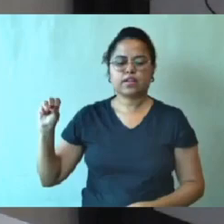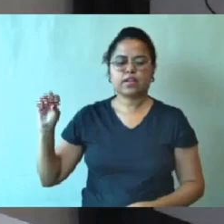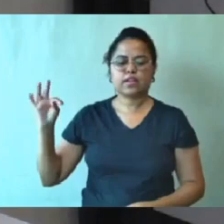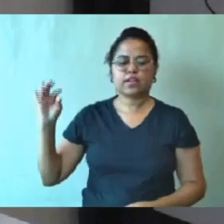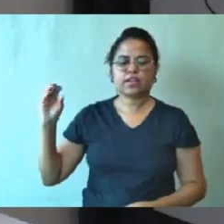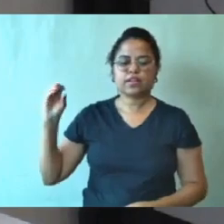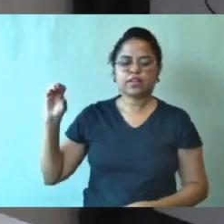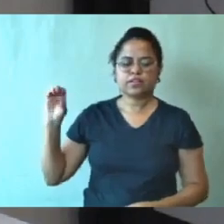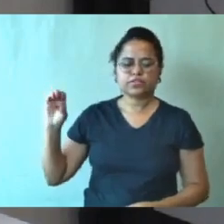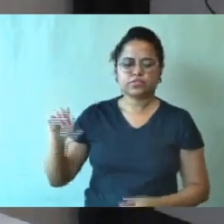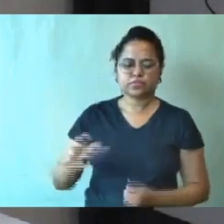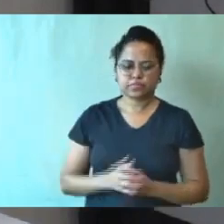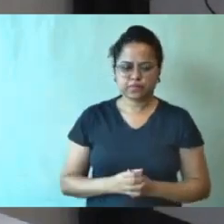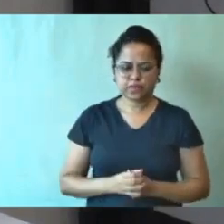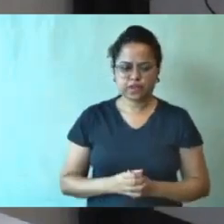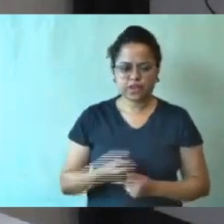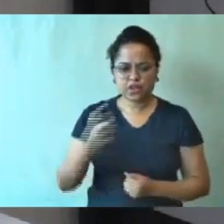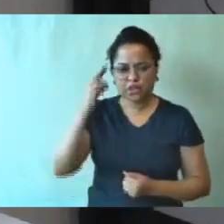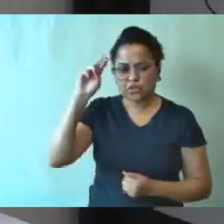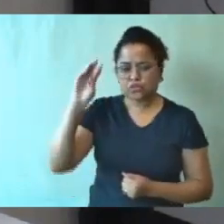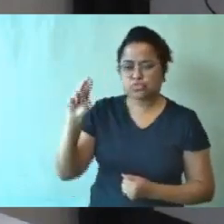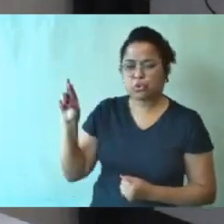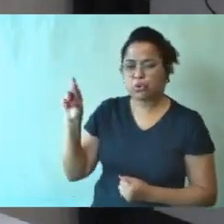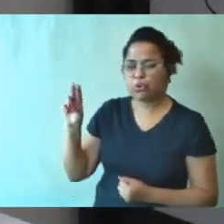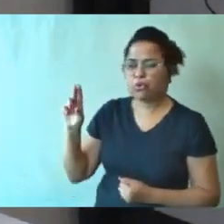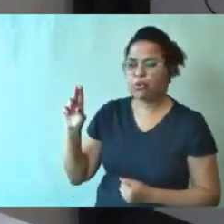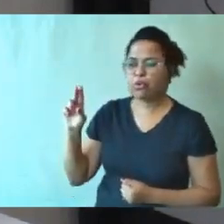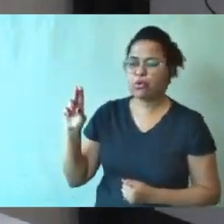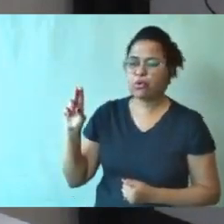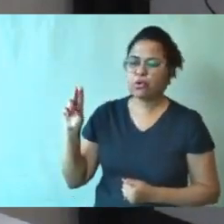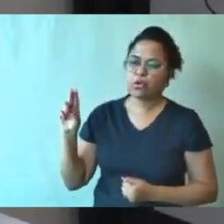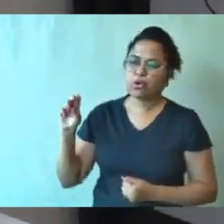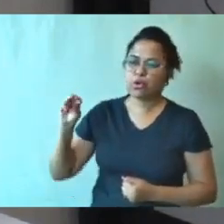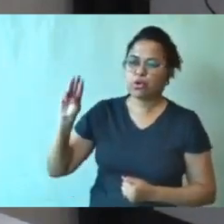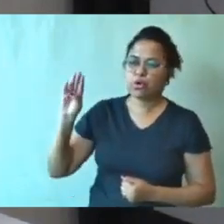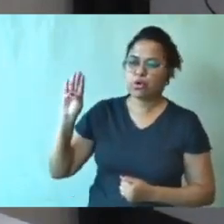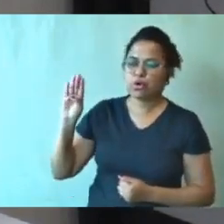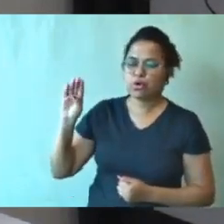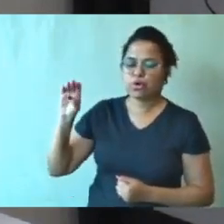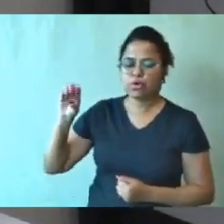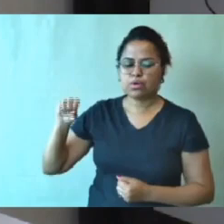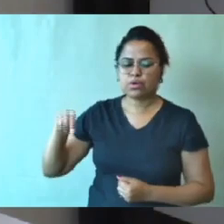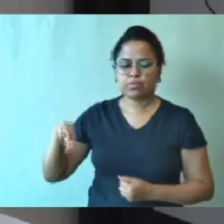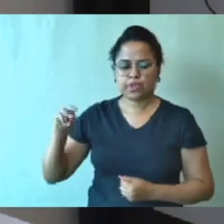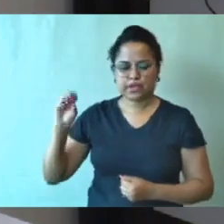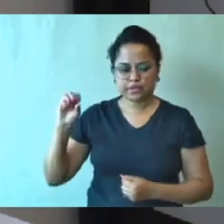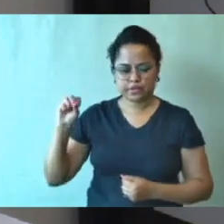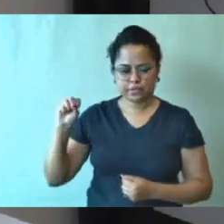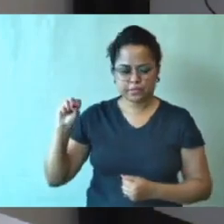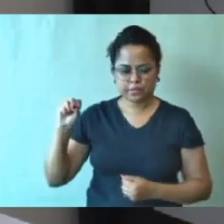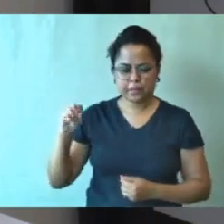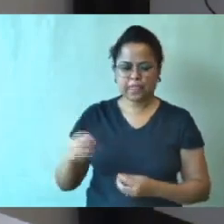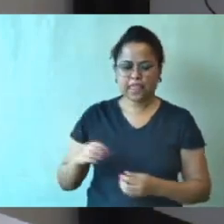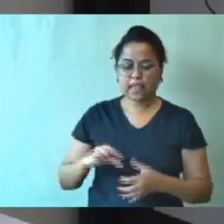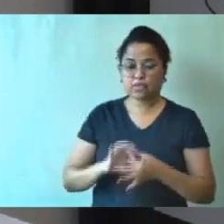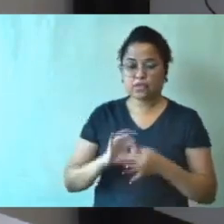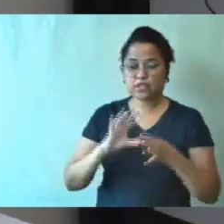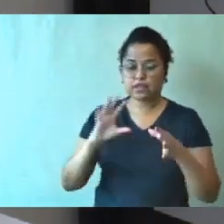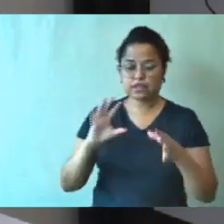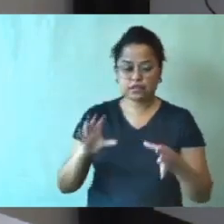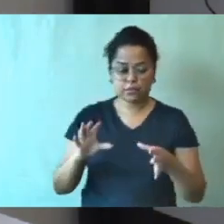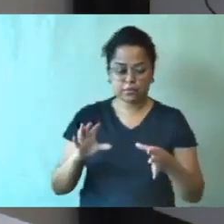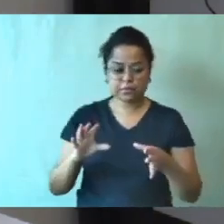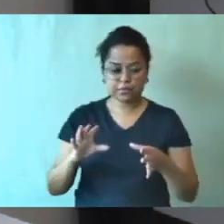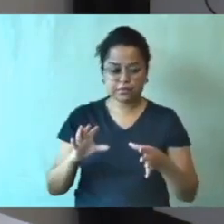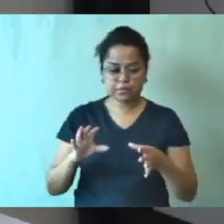Senhor Rubens, essa autorização da aviação Torres para a BH Leste